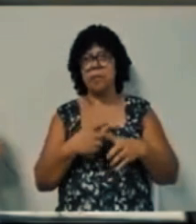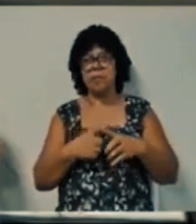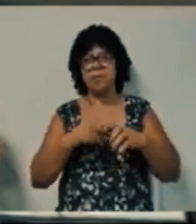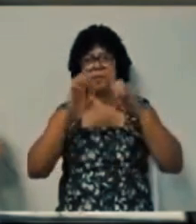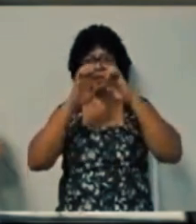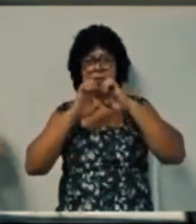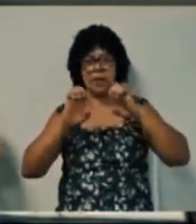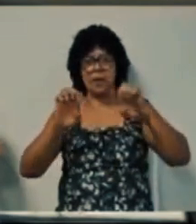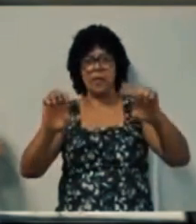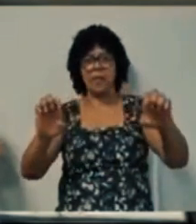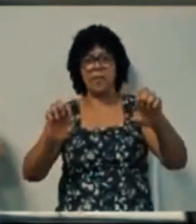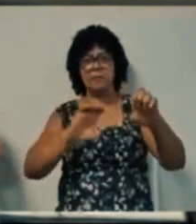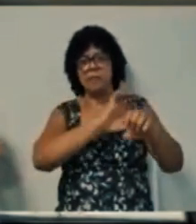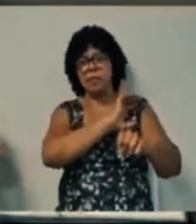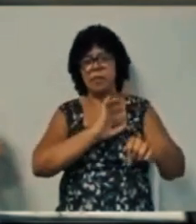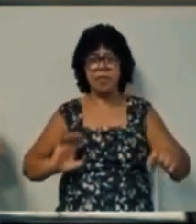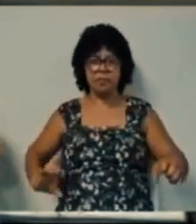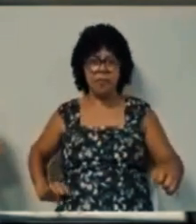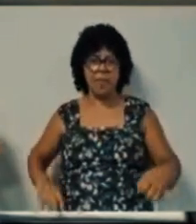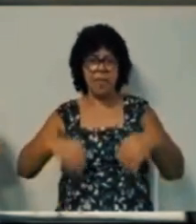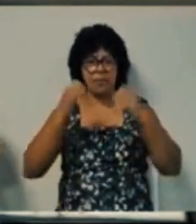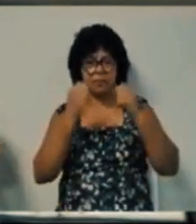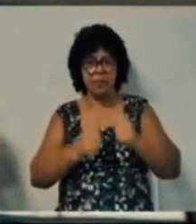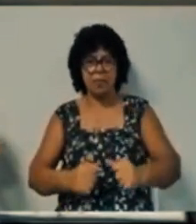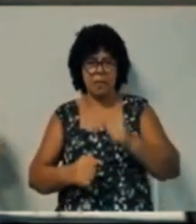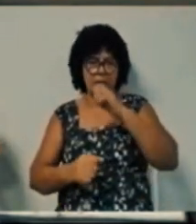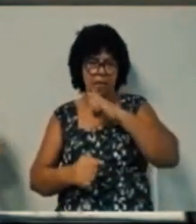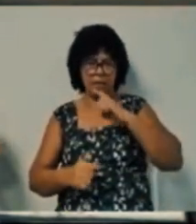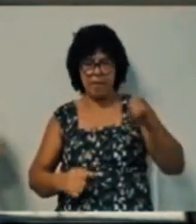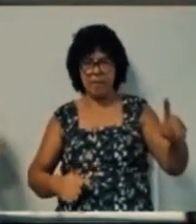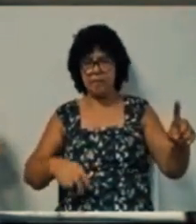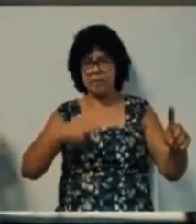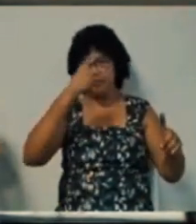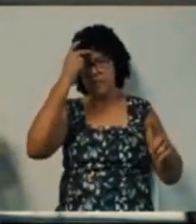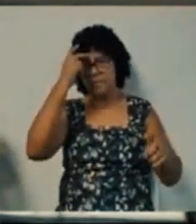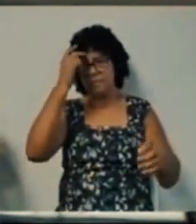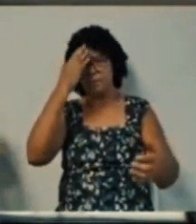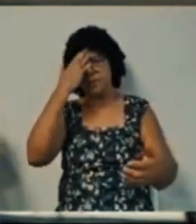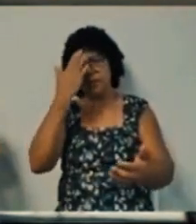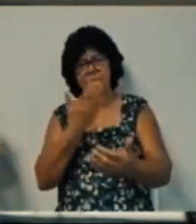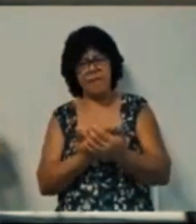de Deus para a salvação daqueles que creem.